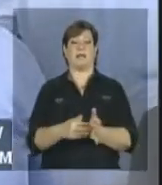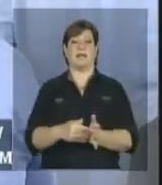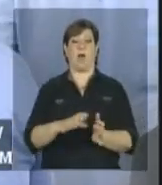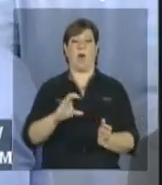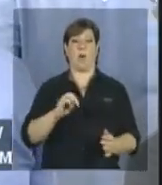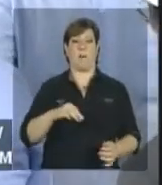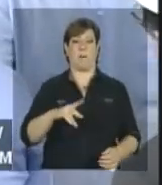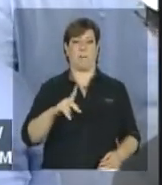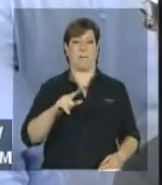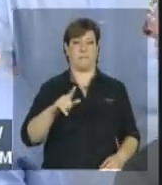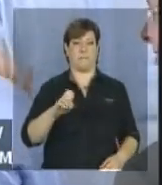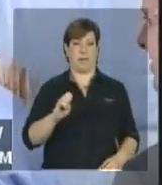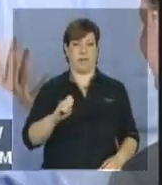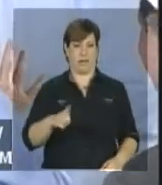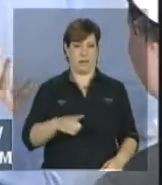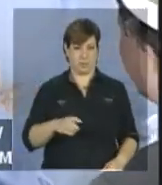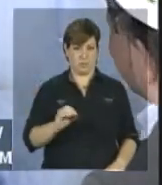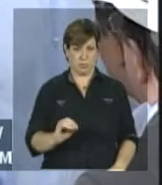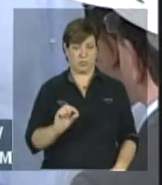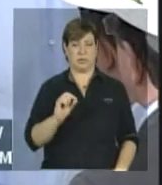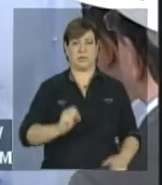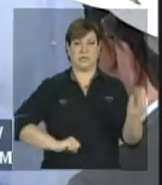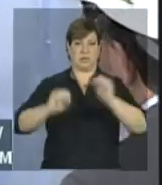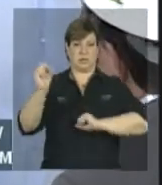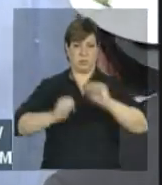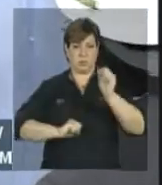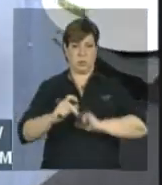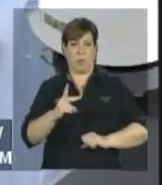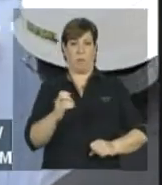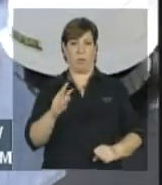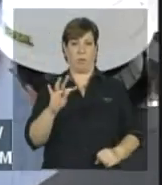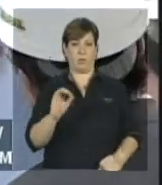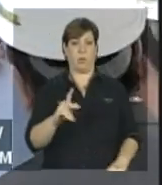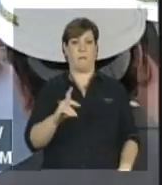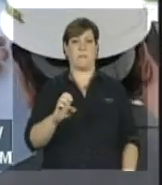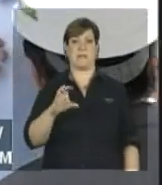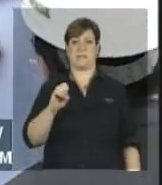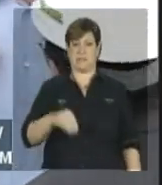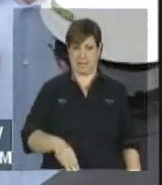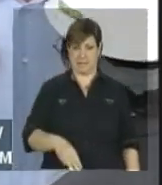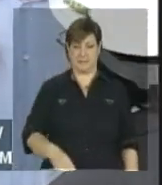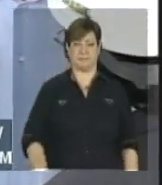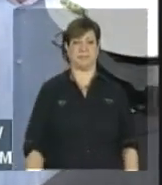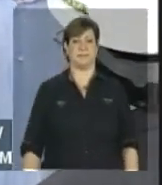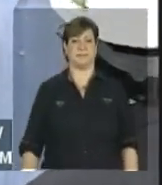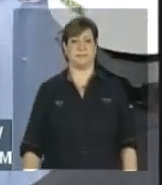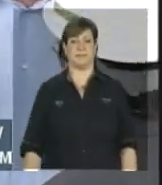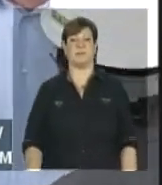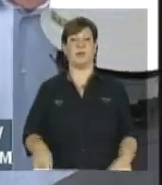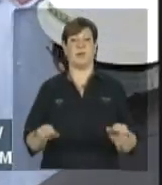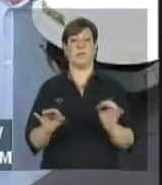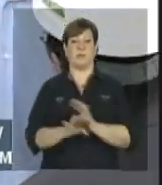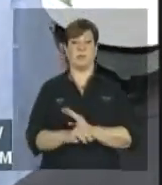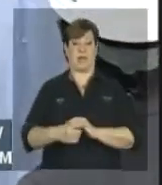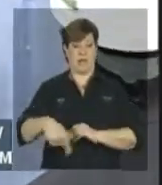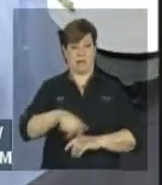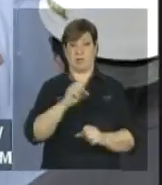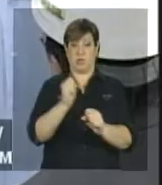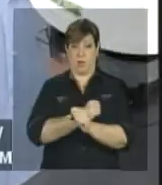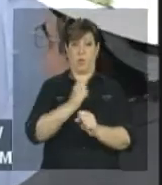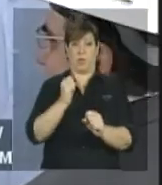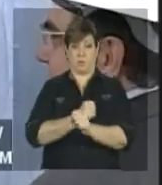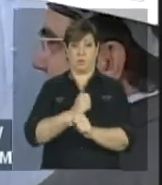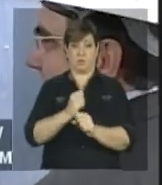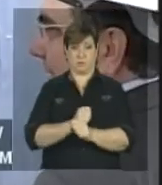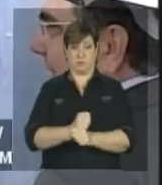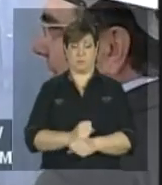vai dessa estação até o complexo industrial e portuário de Pecém. O término dessas obras,